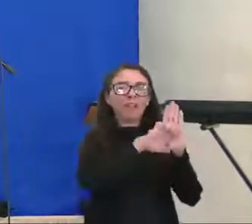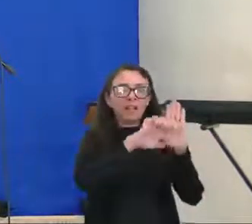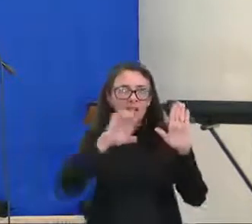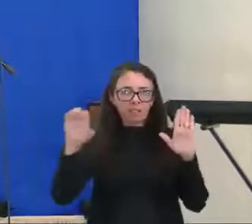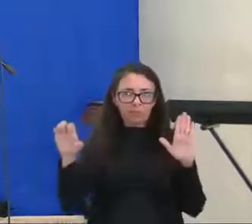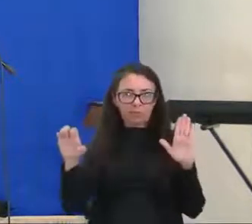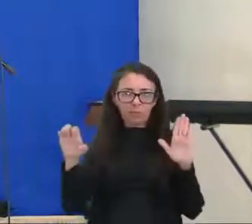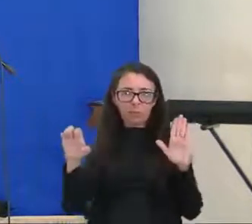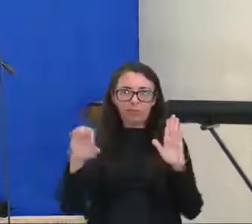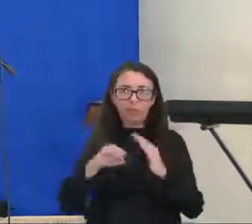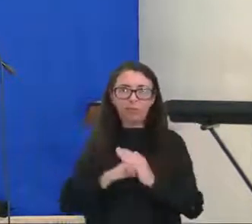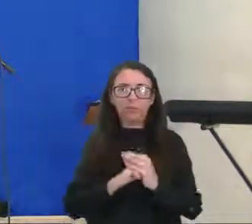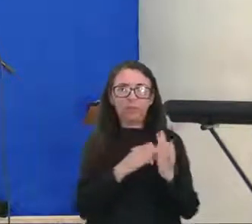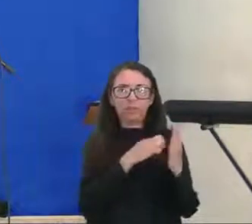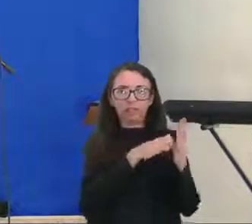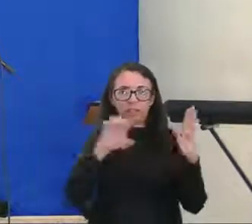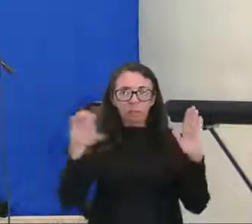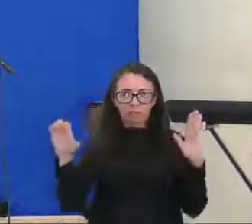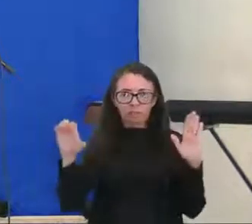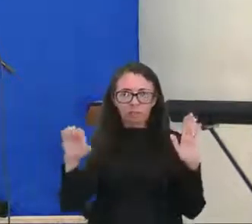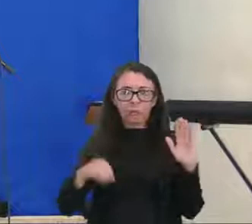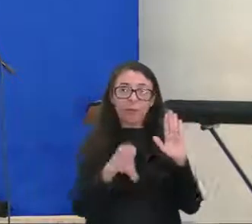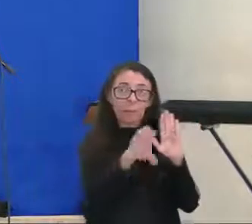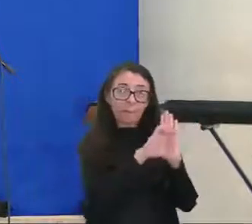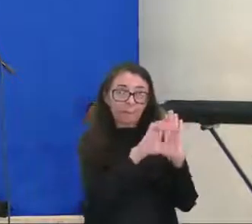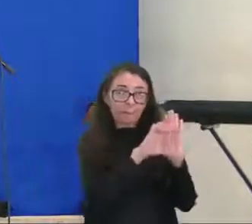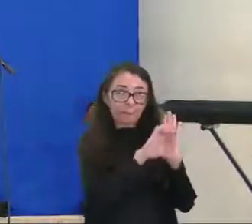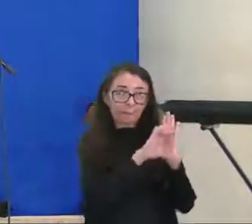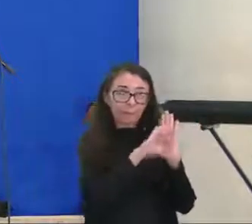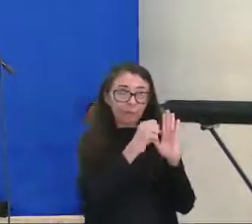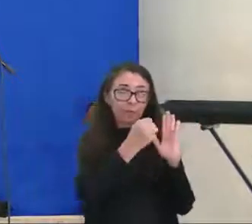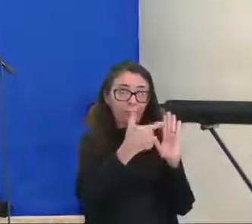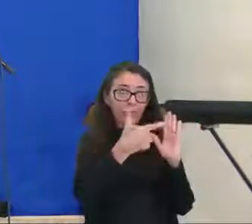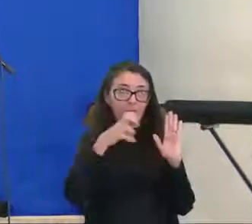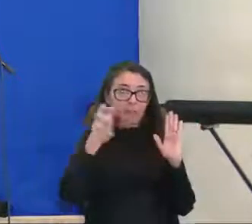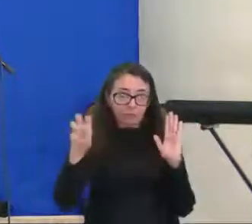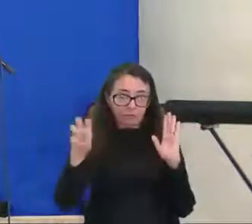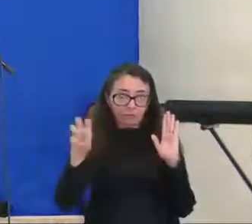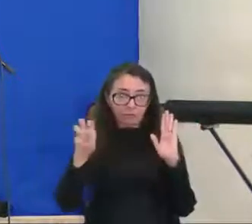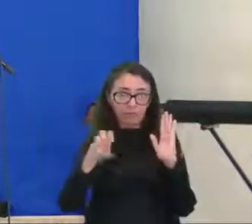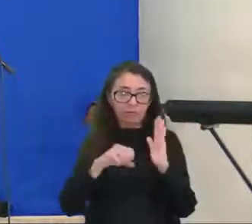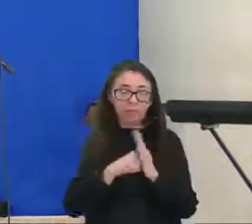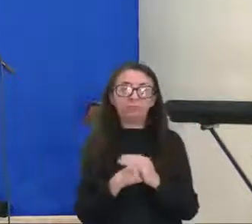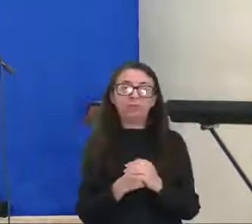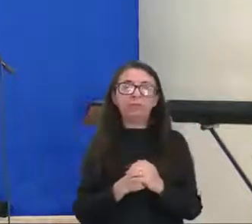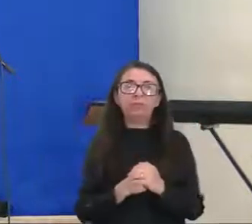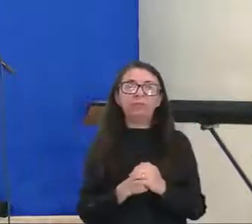compreensão dessa passagem, né, em Êxodo, capítulo de número 25 ao 31.